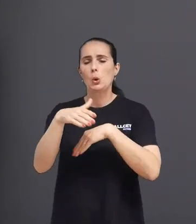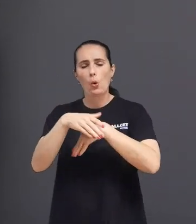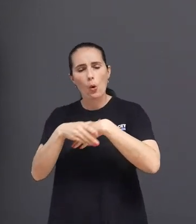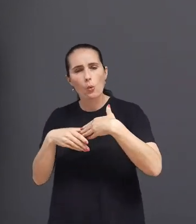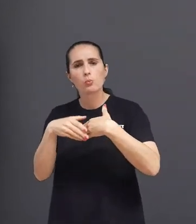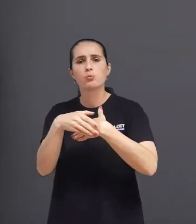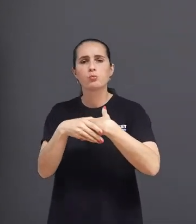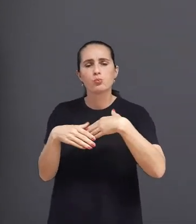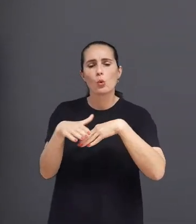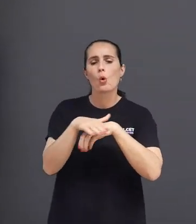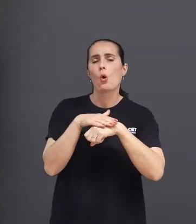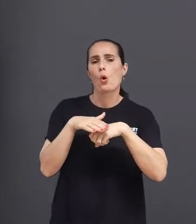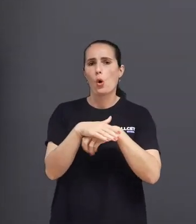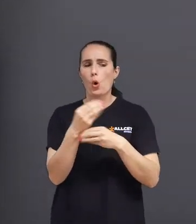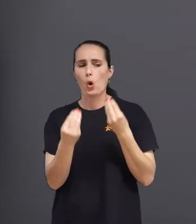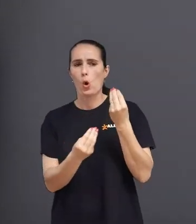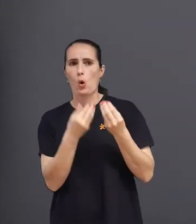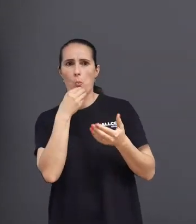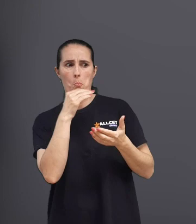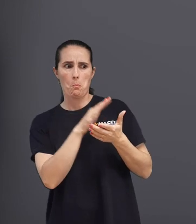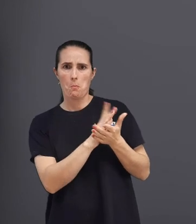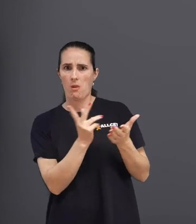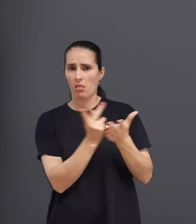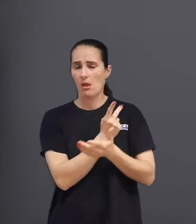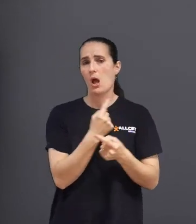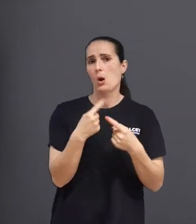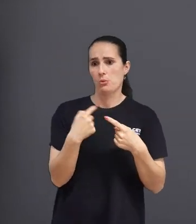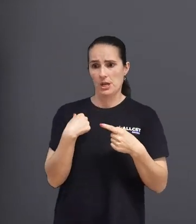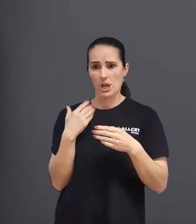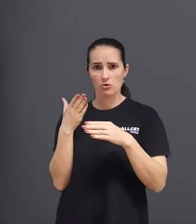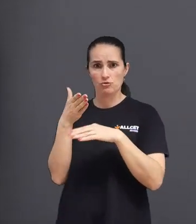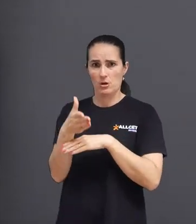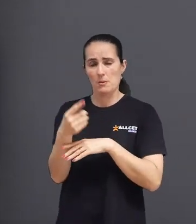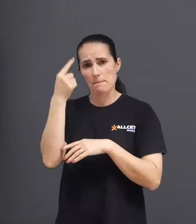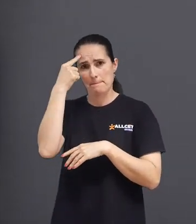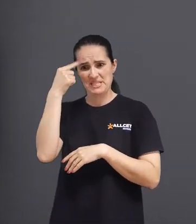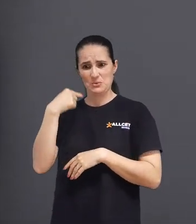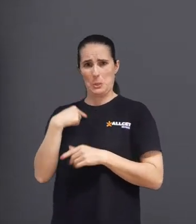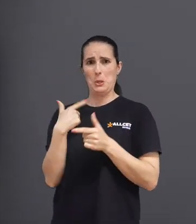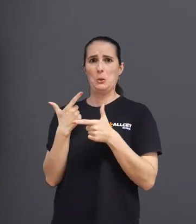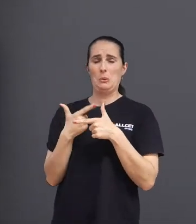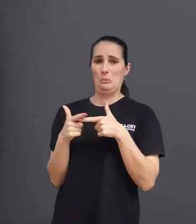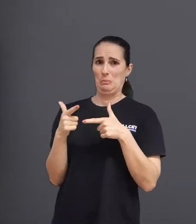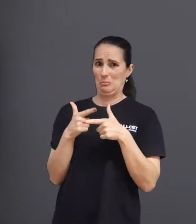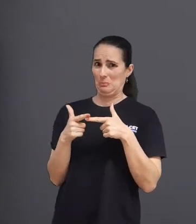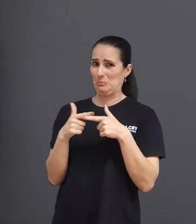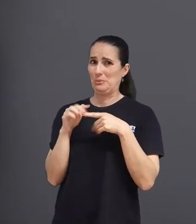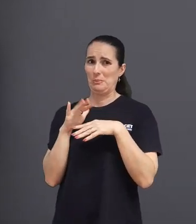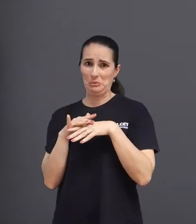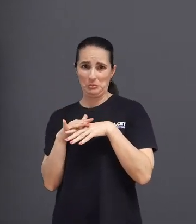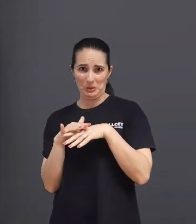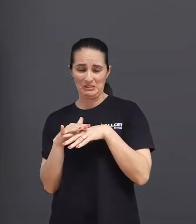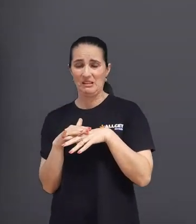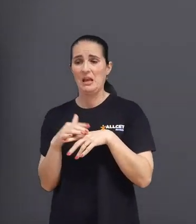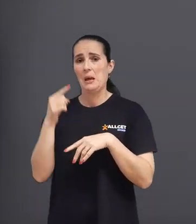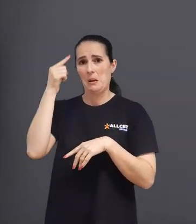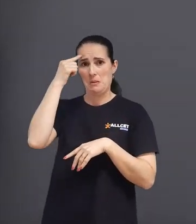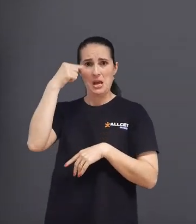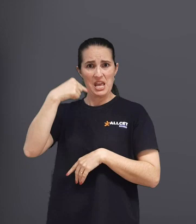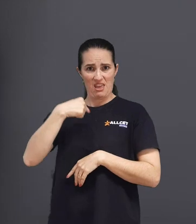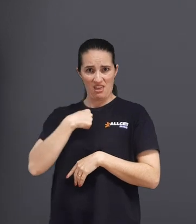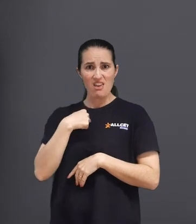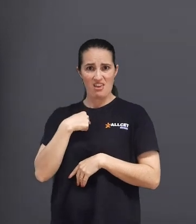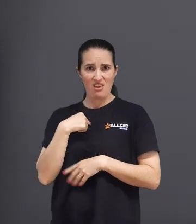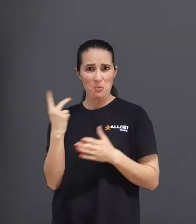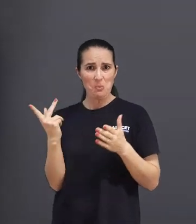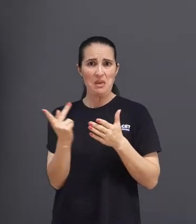mas eu sempre falava, quando eu terminar a faculdade eu vou dar um basta nisso. Tanto que hoje meu filho fala, bem que você avisava que